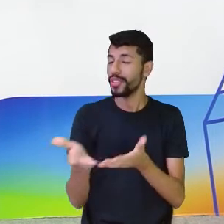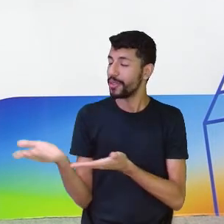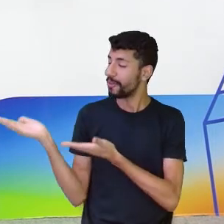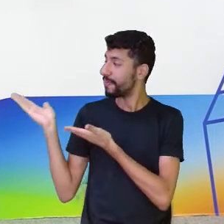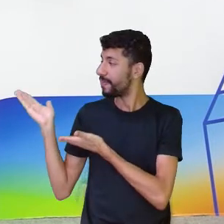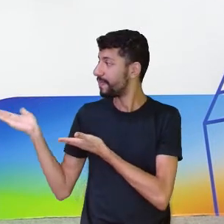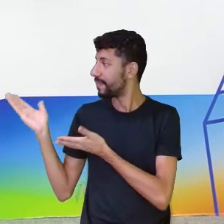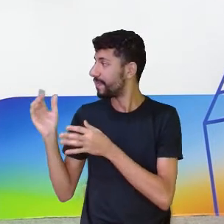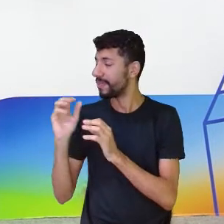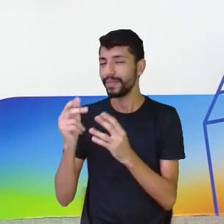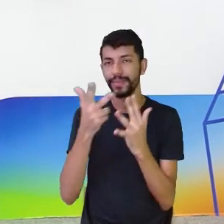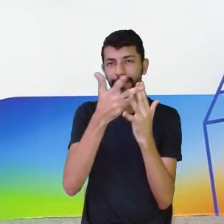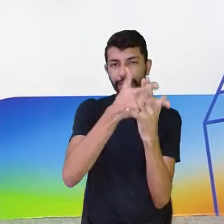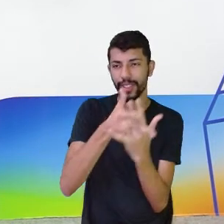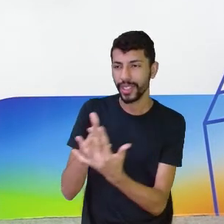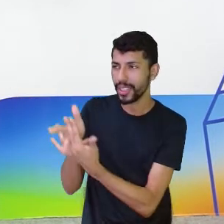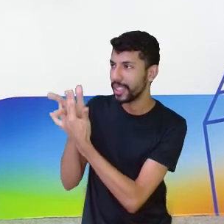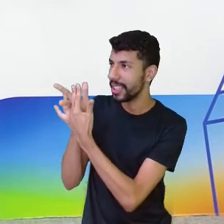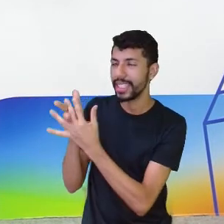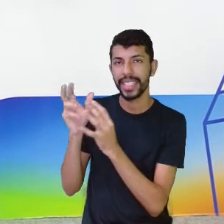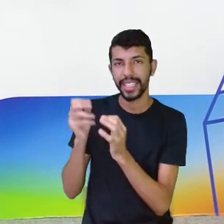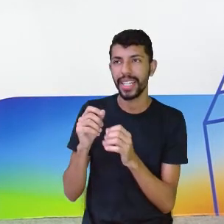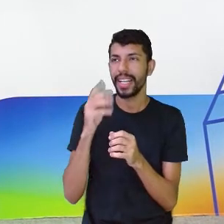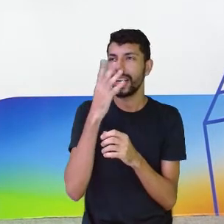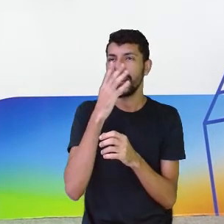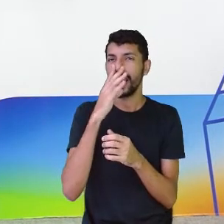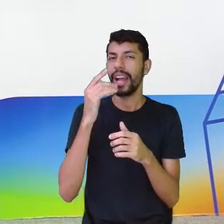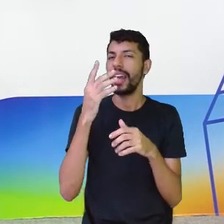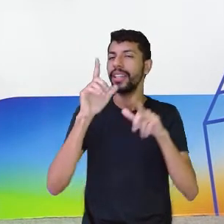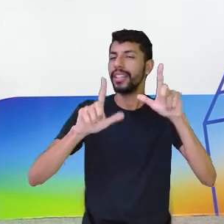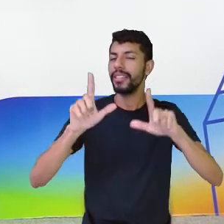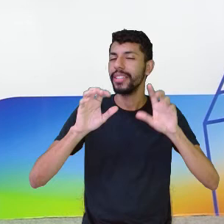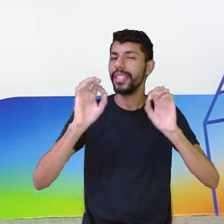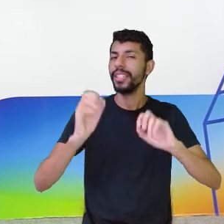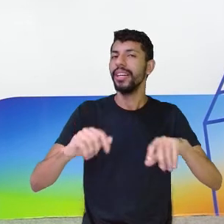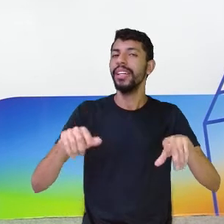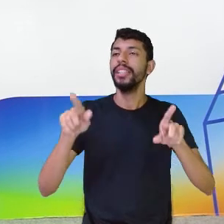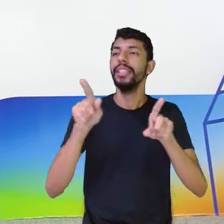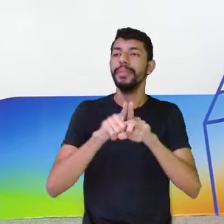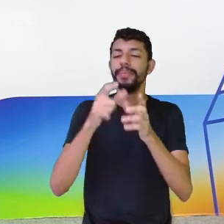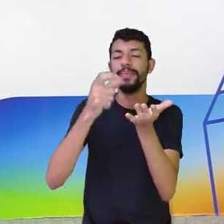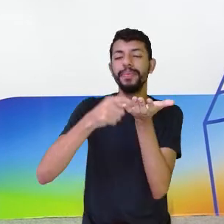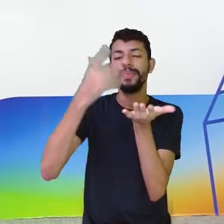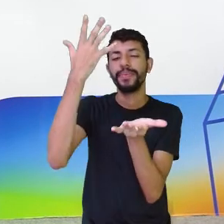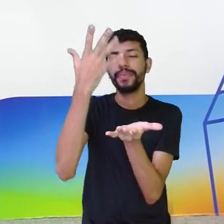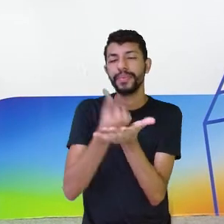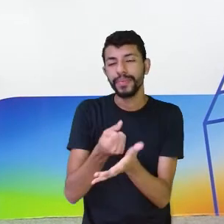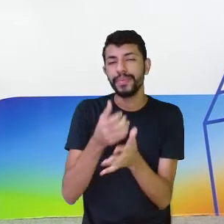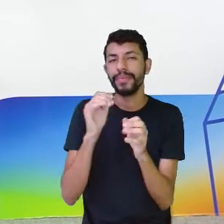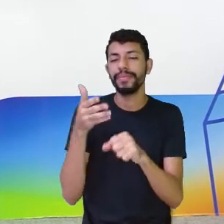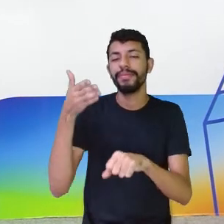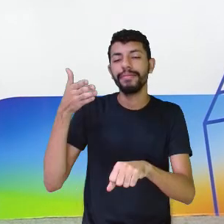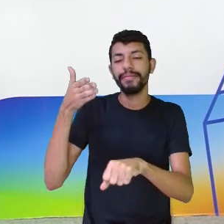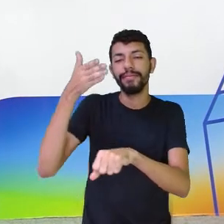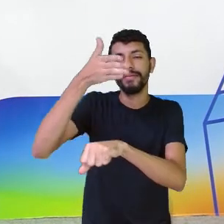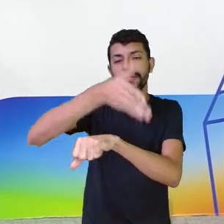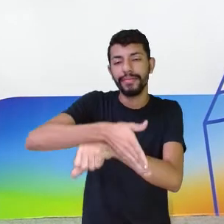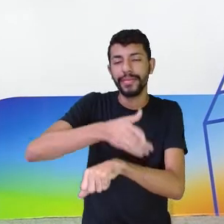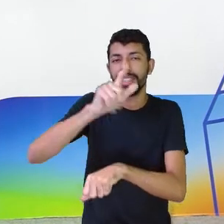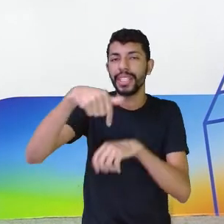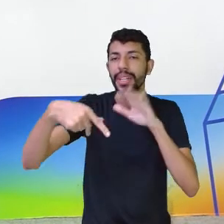tela. Você aponta, se estiver assistindo aí pela televisão, aponta o celular, baixa o aplicativo, acessa, que é